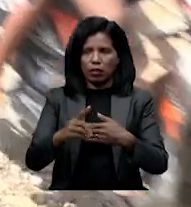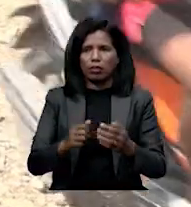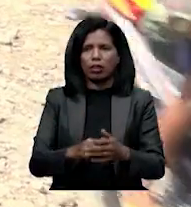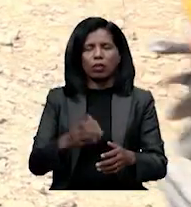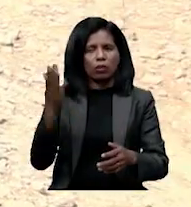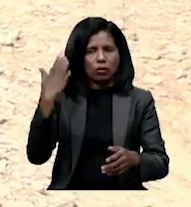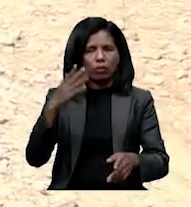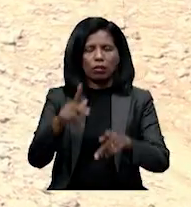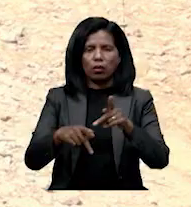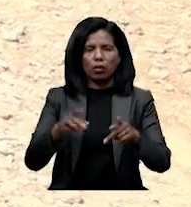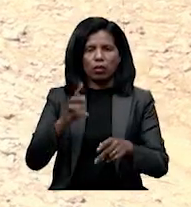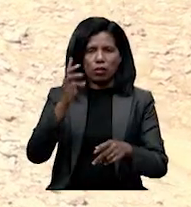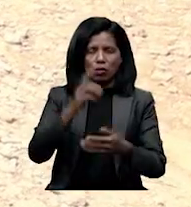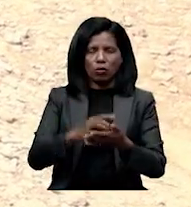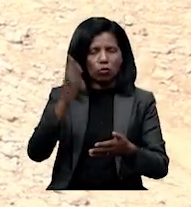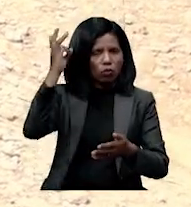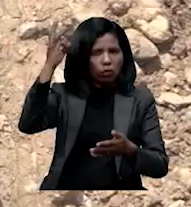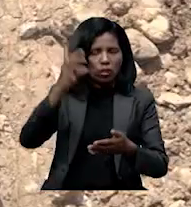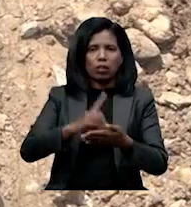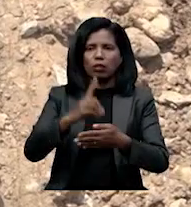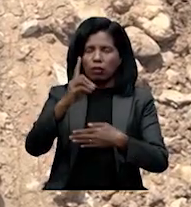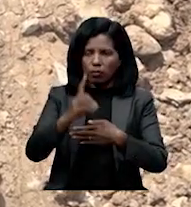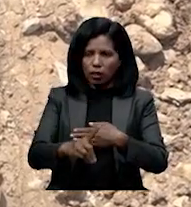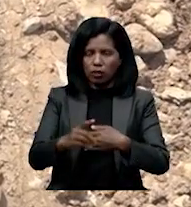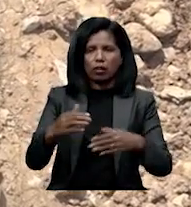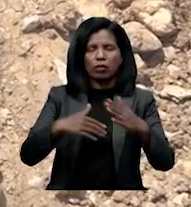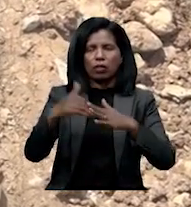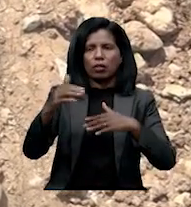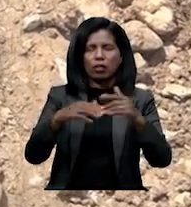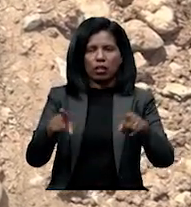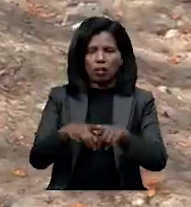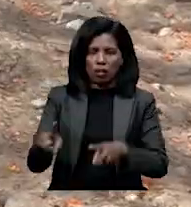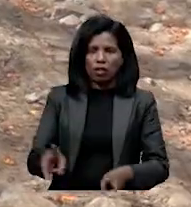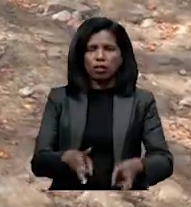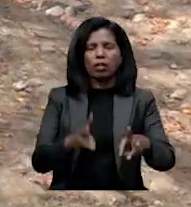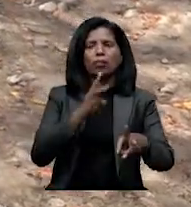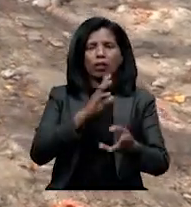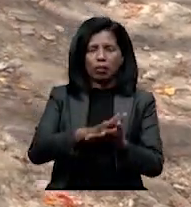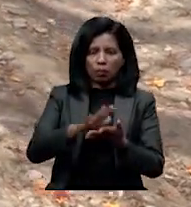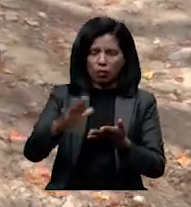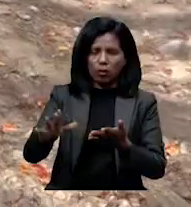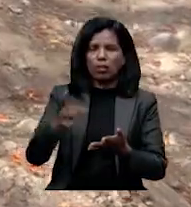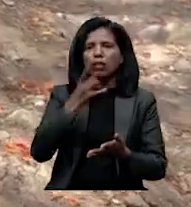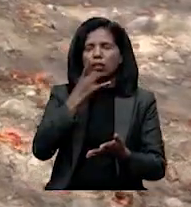Sira continua preocupa com o desenvolvimento e a área infraestrutura, anesan estrada, bemos, no